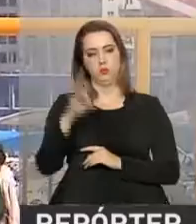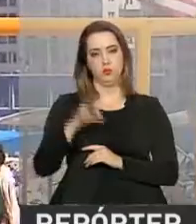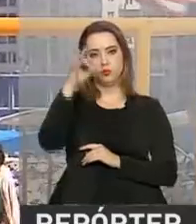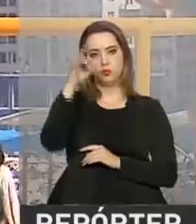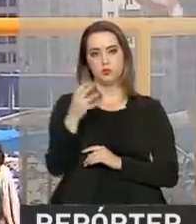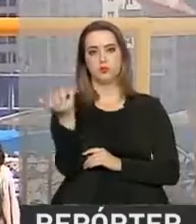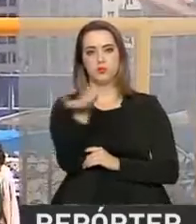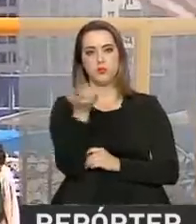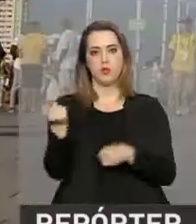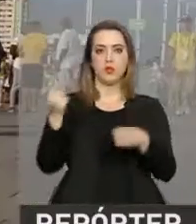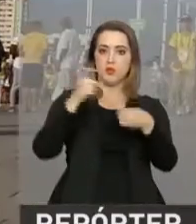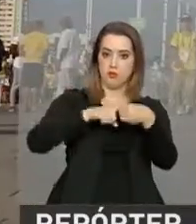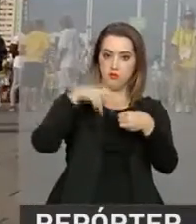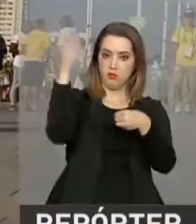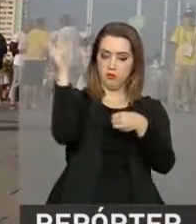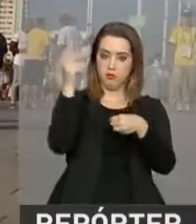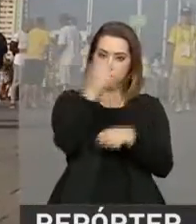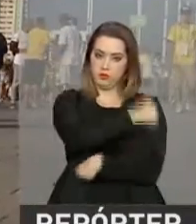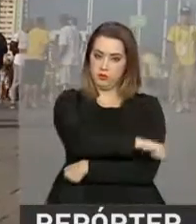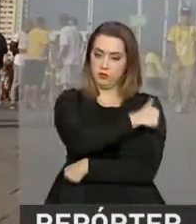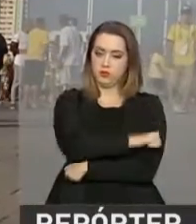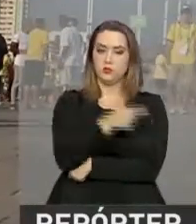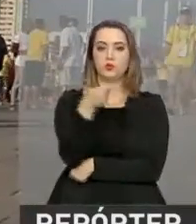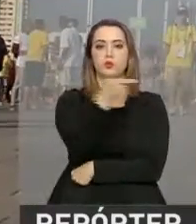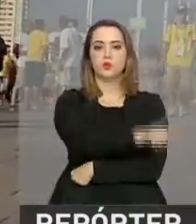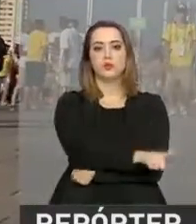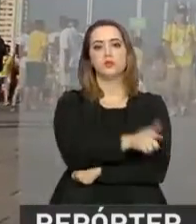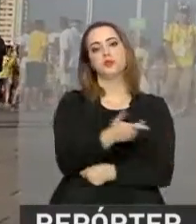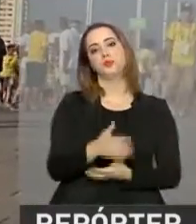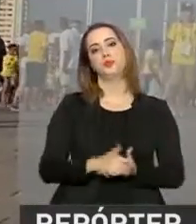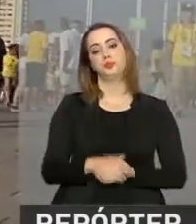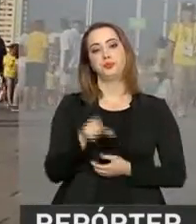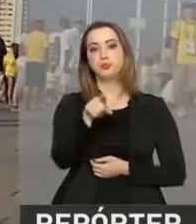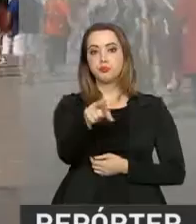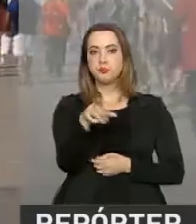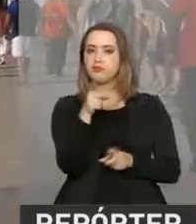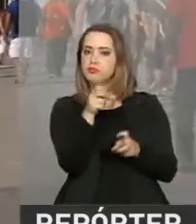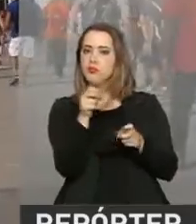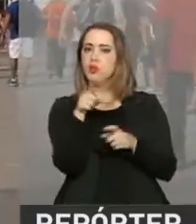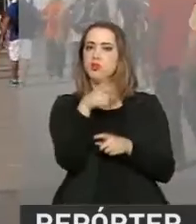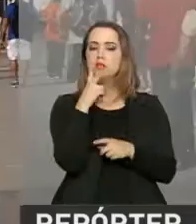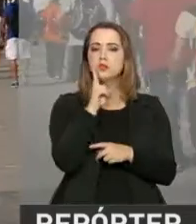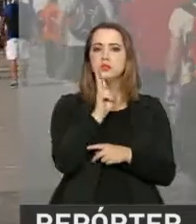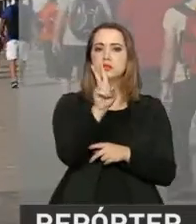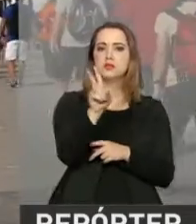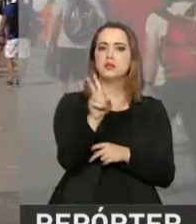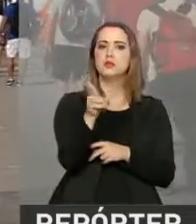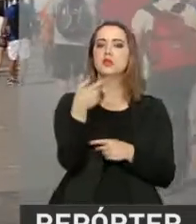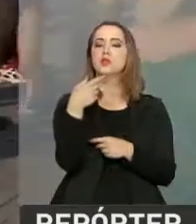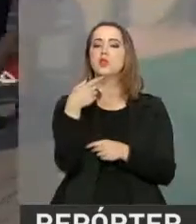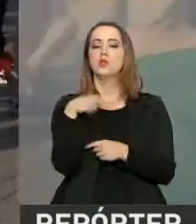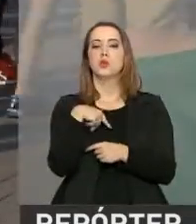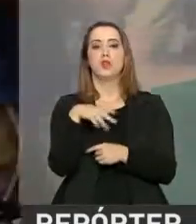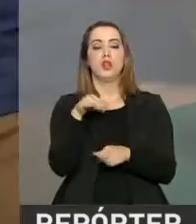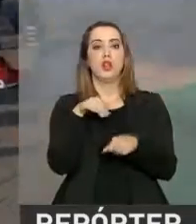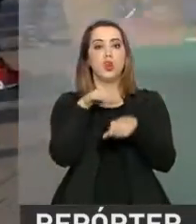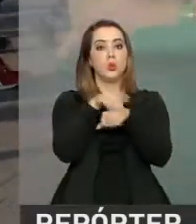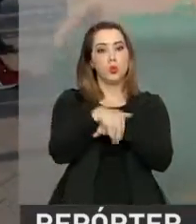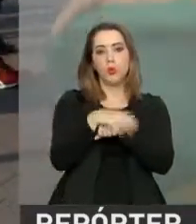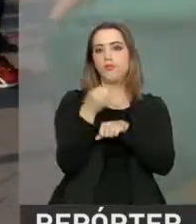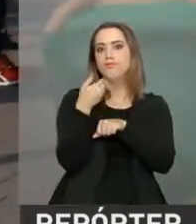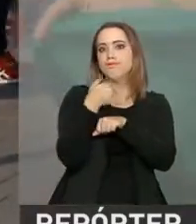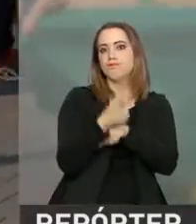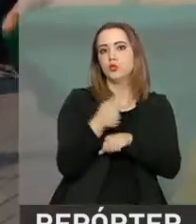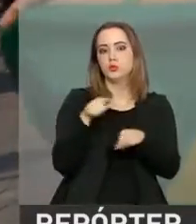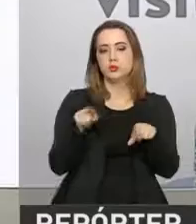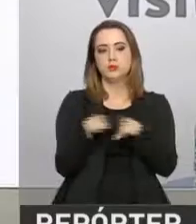voltar ao Rio de Janeiro. Entre os atrativos mais bem avaliados pelos turistas está a diversão noturna e a